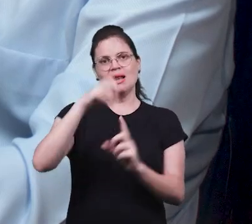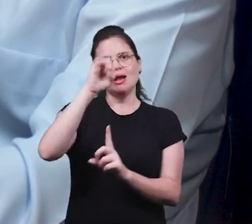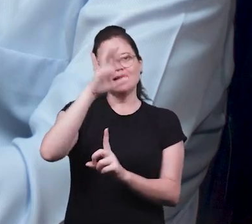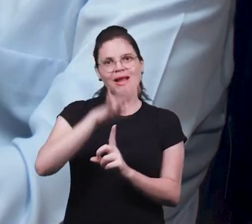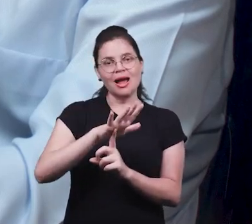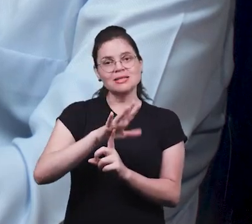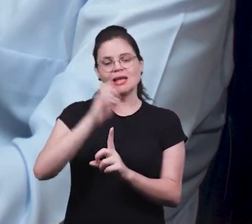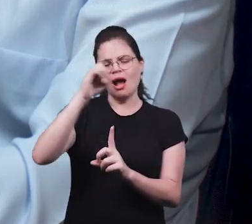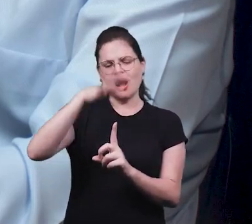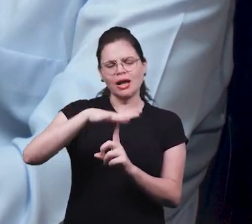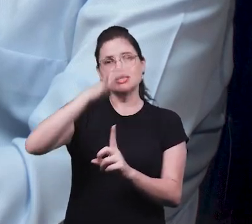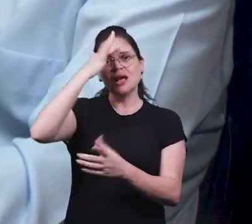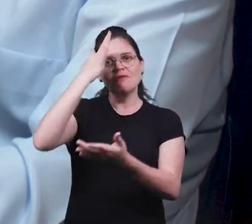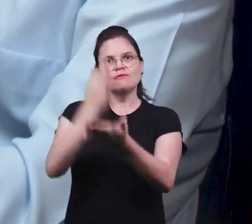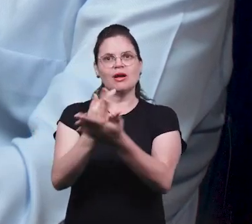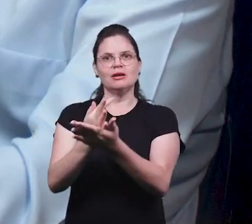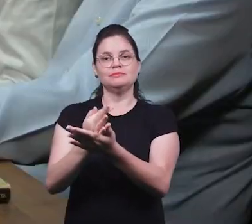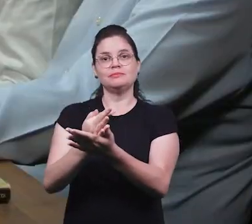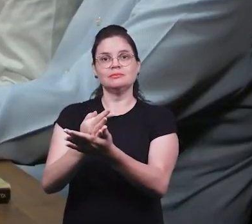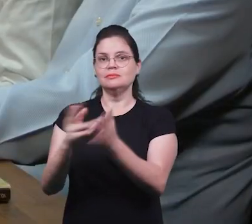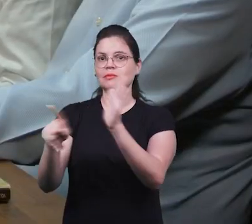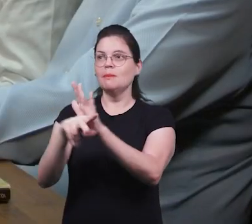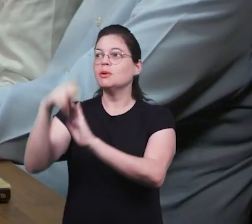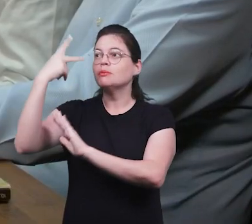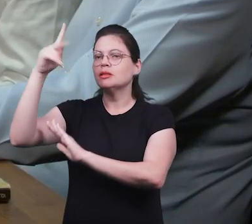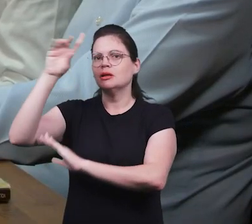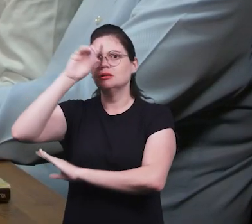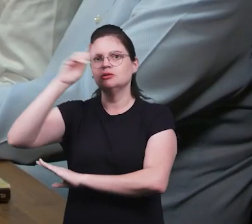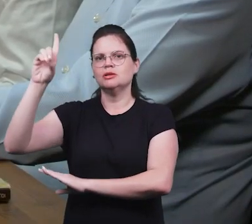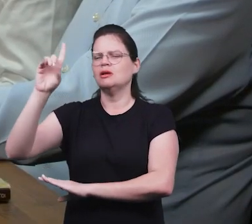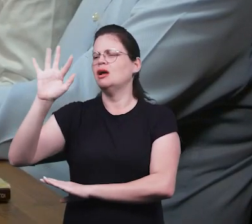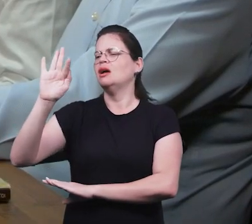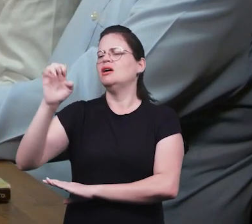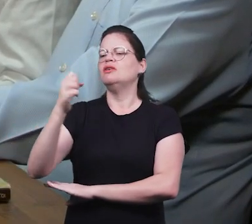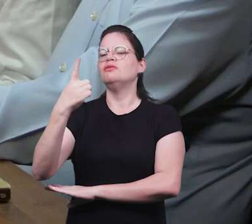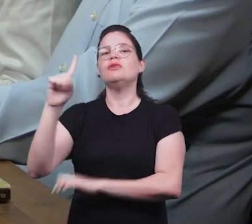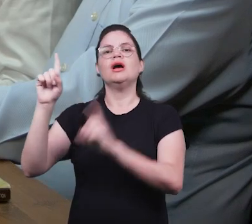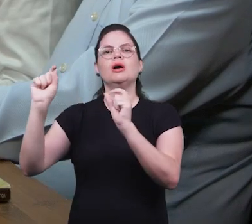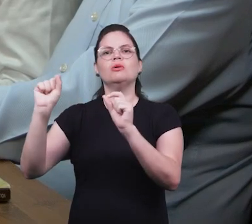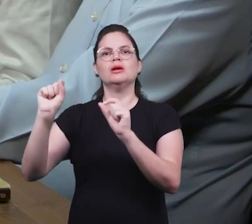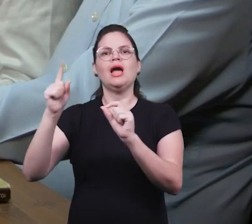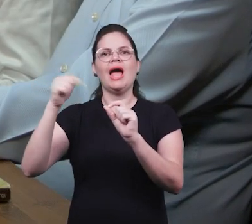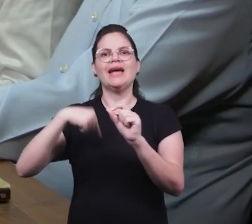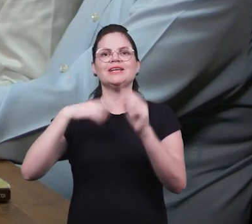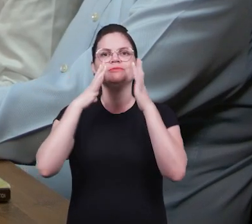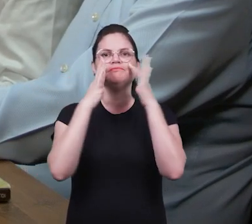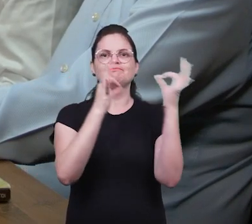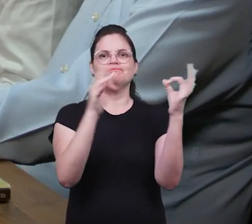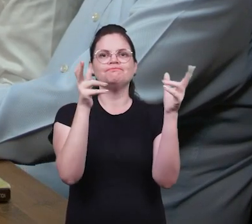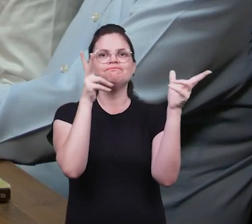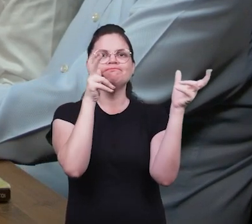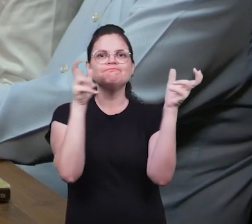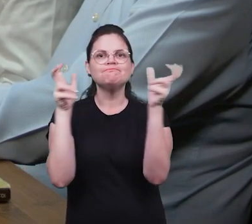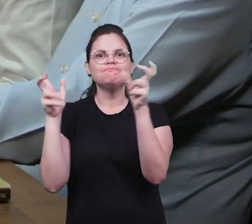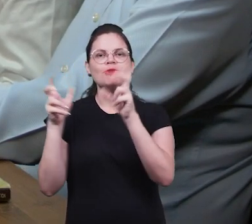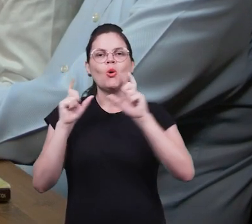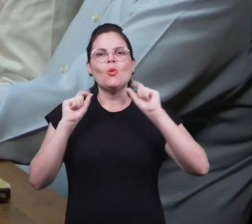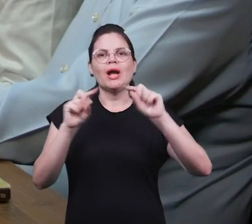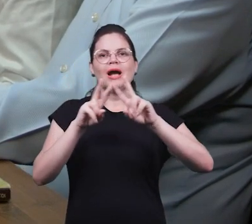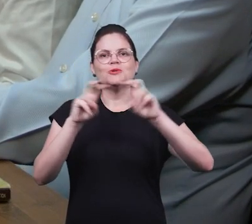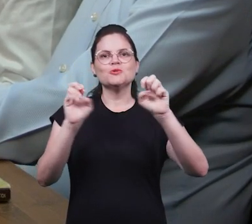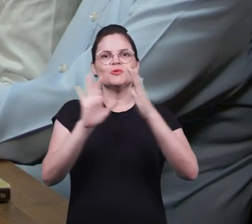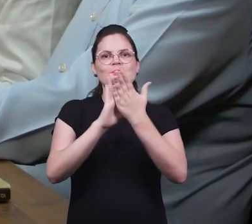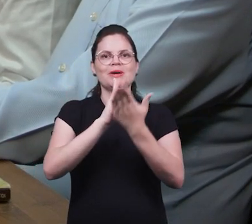Deus. A fé é de Deus. Agora, o que é a fé? A fé vem pelo ouvir. Ouvir o quê? A palavra de Deus. Você ouviu a palavra de